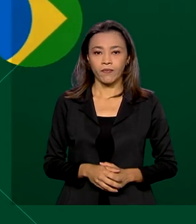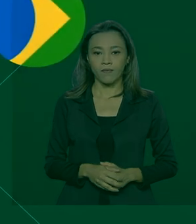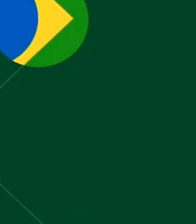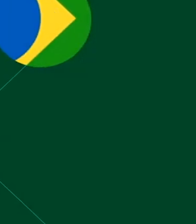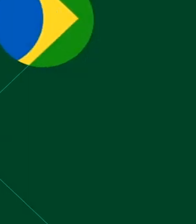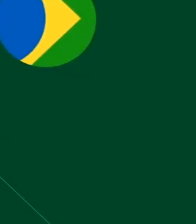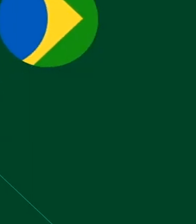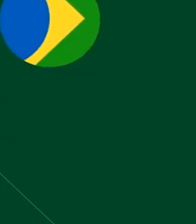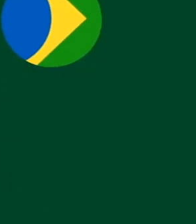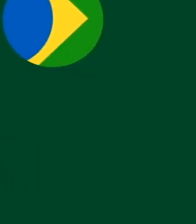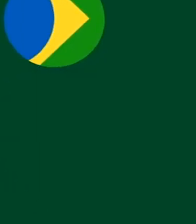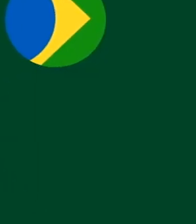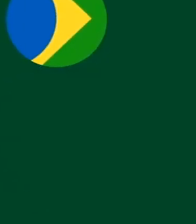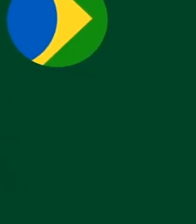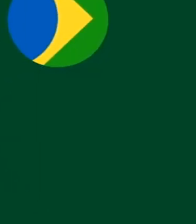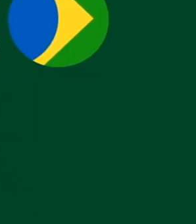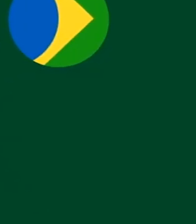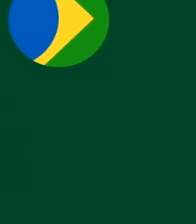Momento Saúde